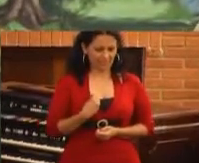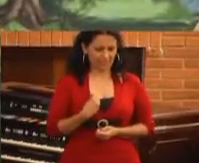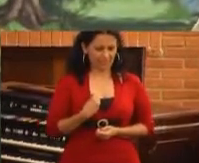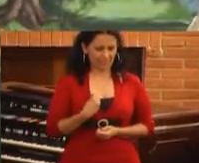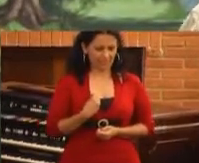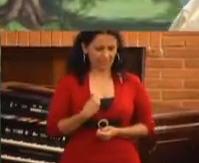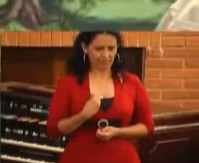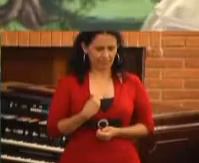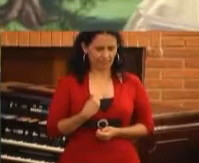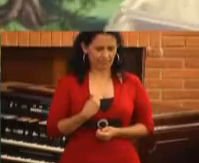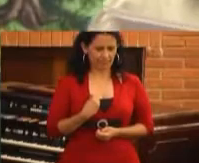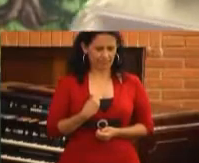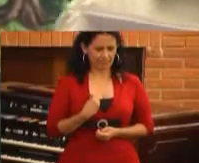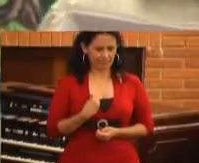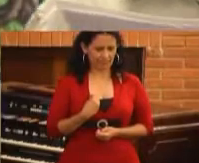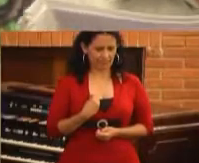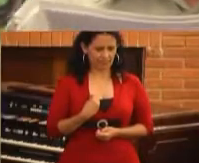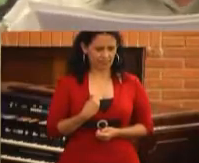vida